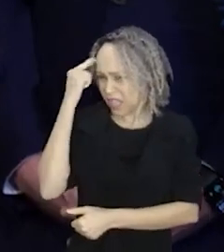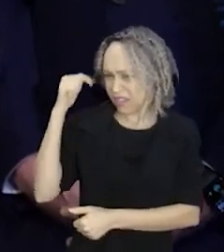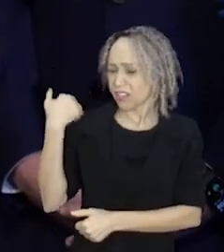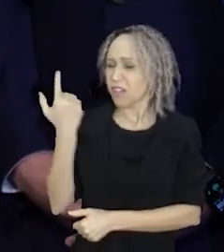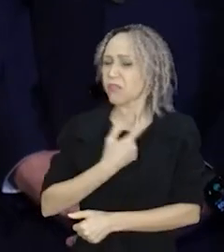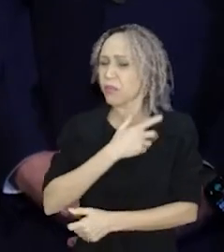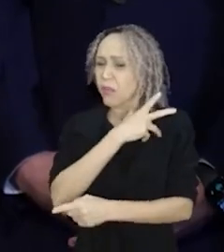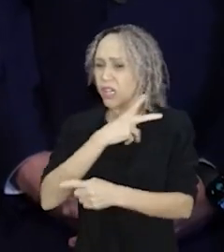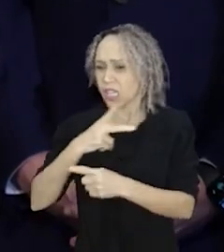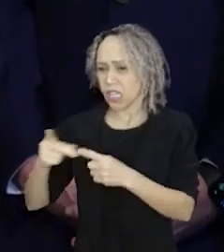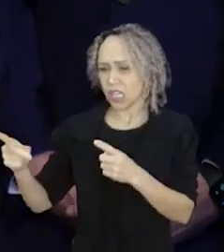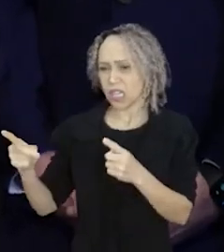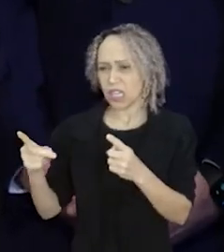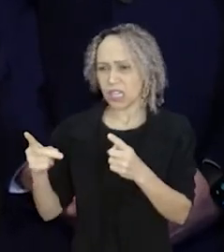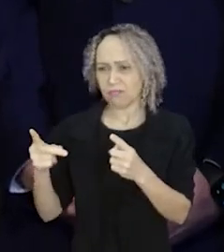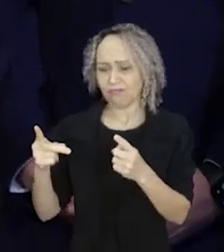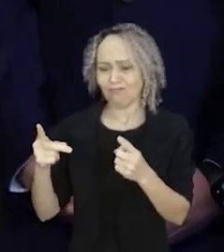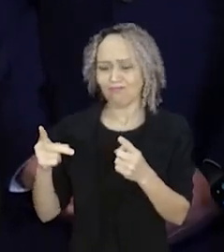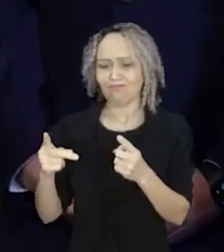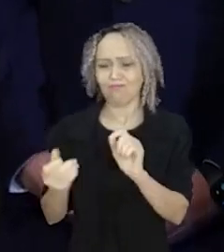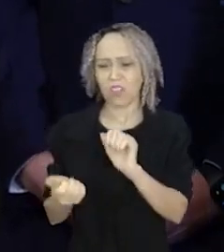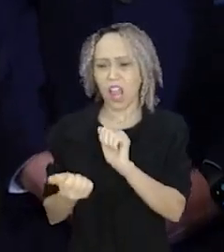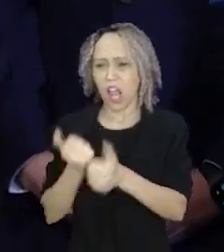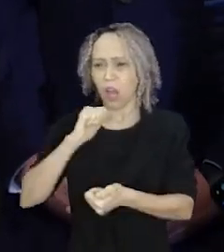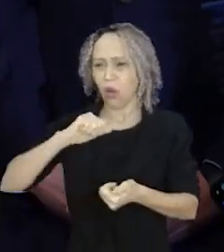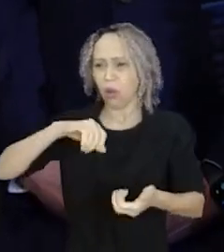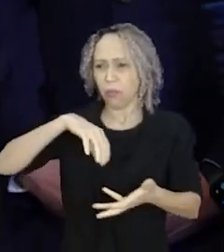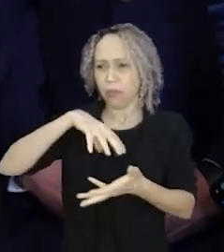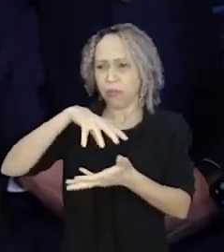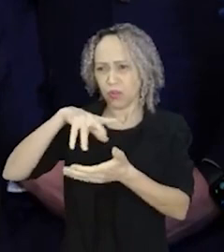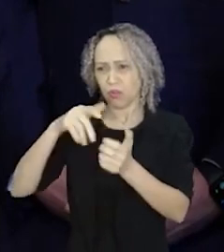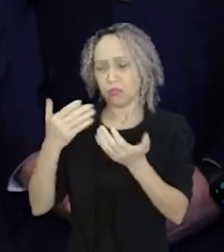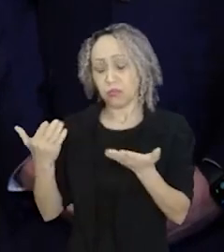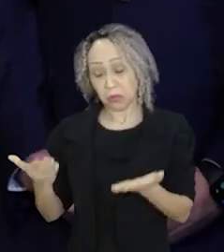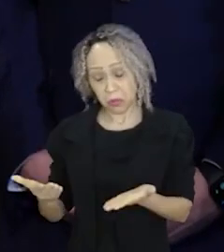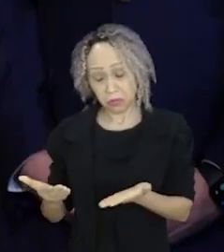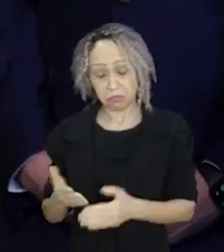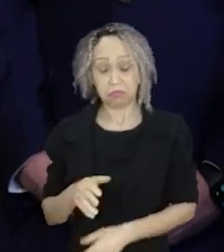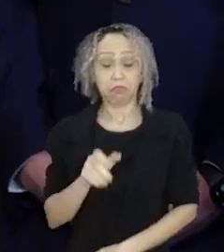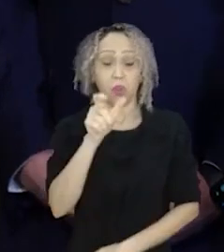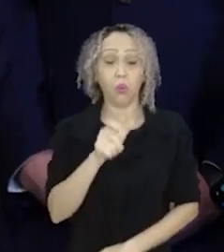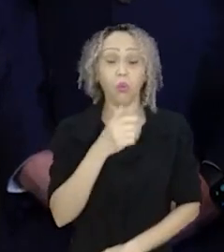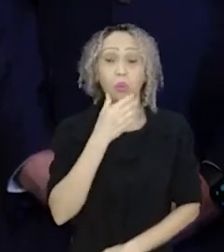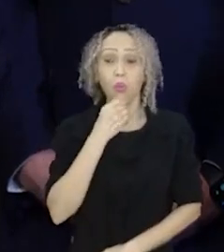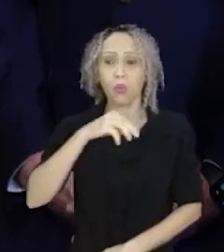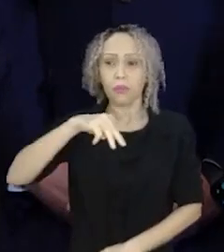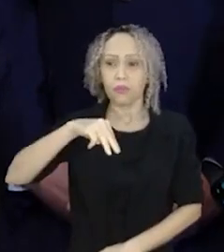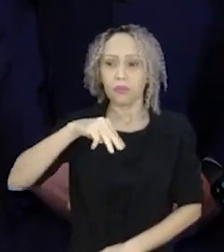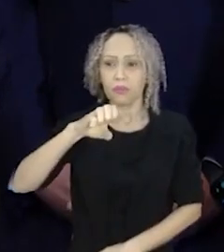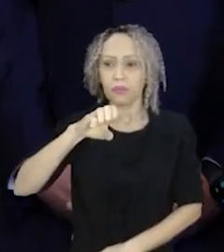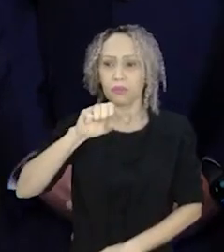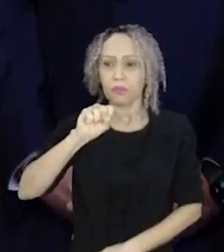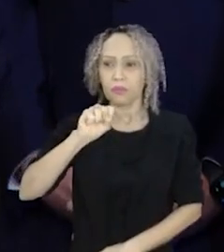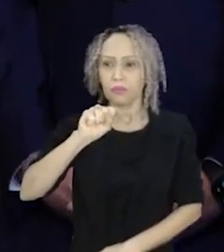deu. O Messi, com 35 anos, ganhou o título de melhor jogador da Copa e certamente